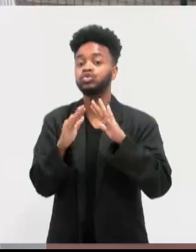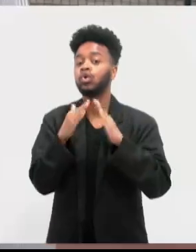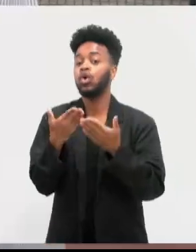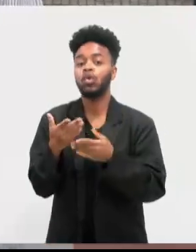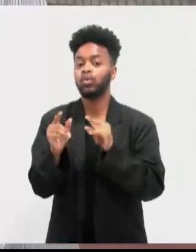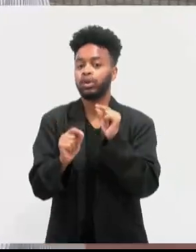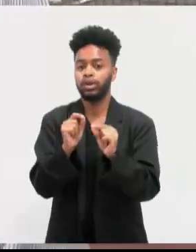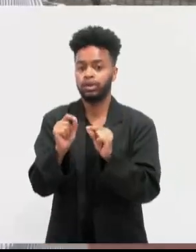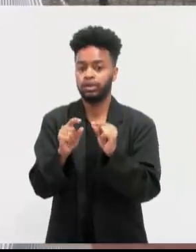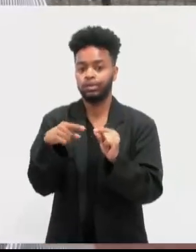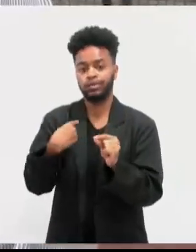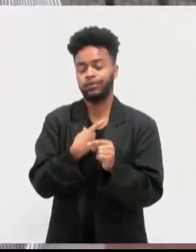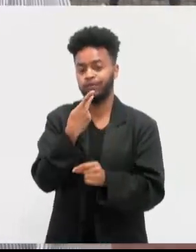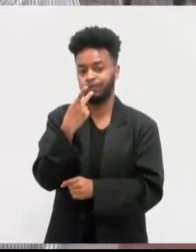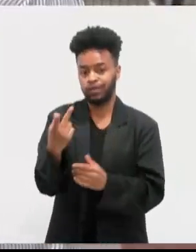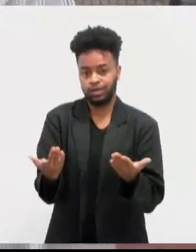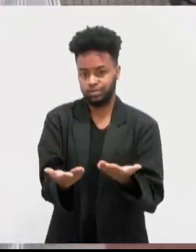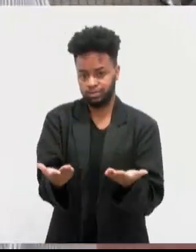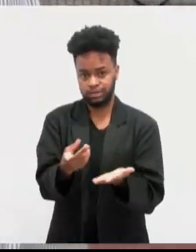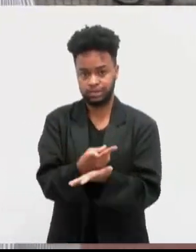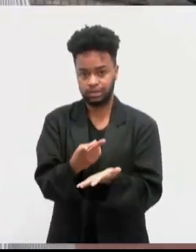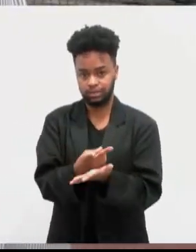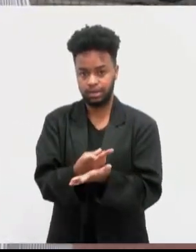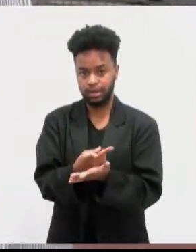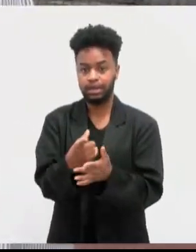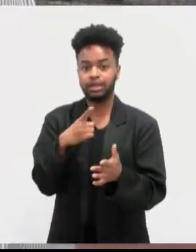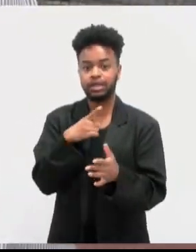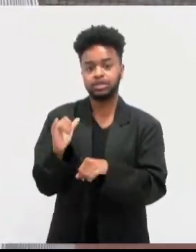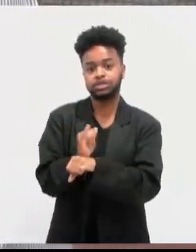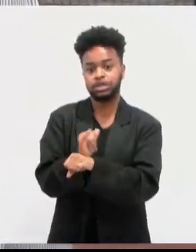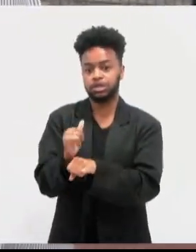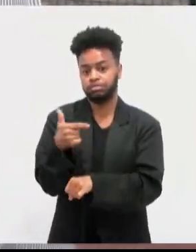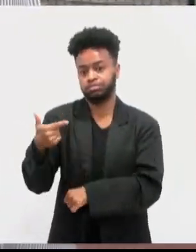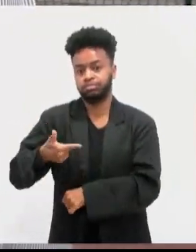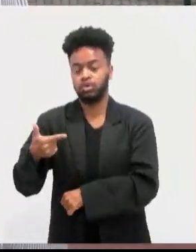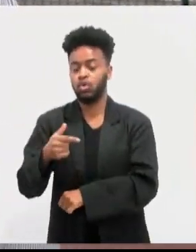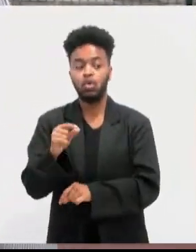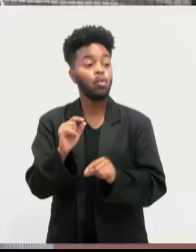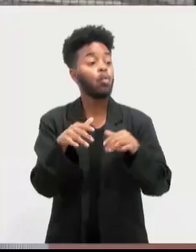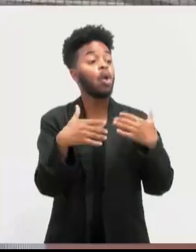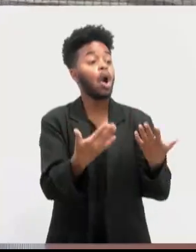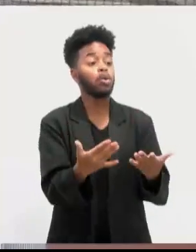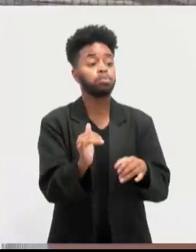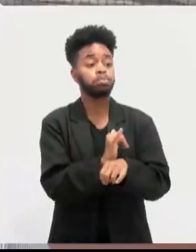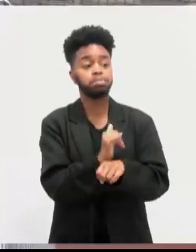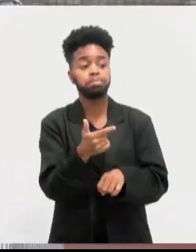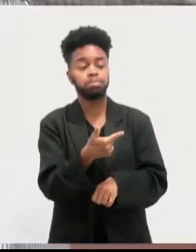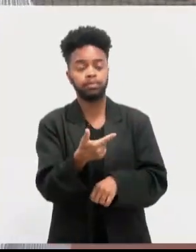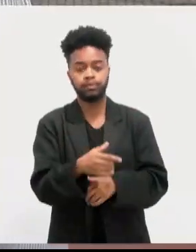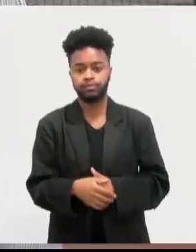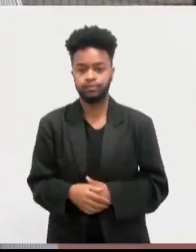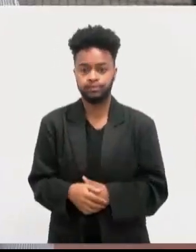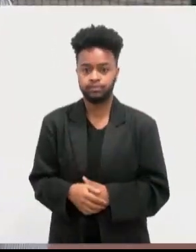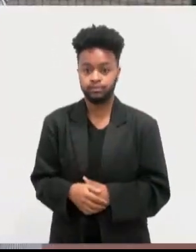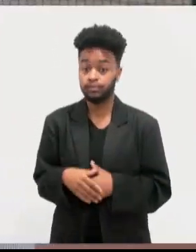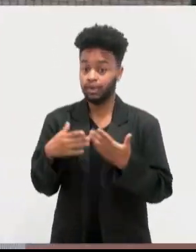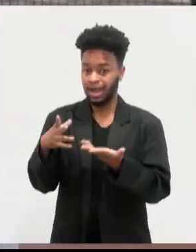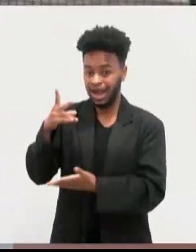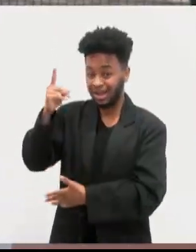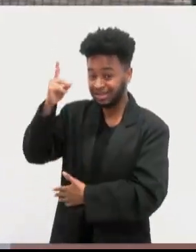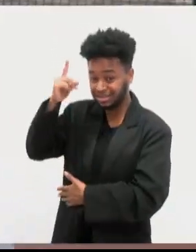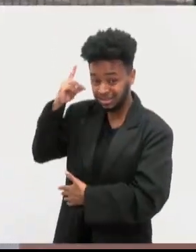ensino? É o que a gente brinca hoje no dia a dia, ter um plano B. E aí, qual é o plano B? Então, o plano B é,